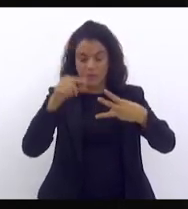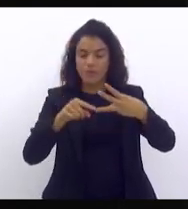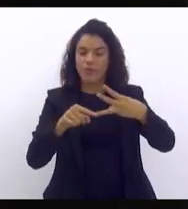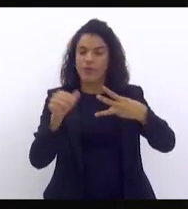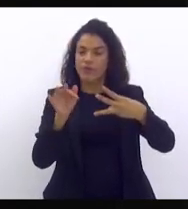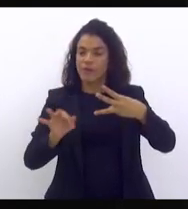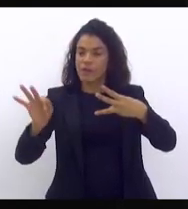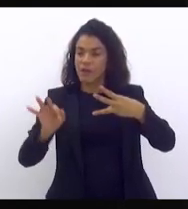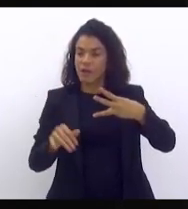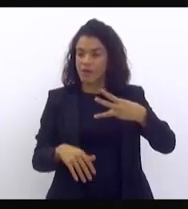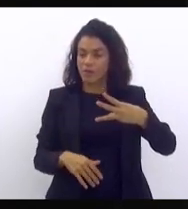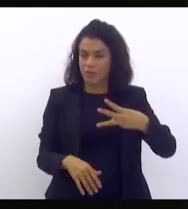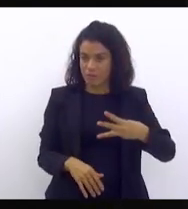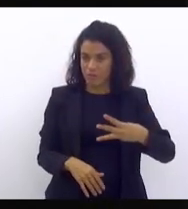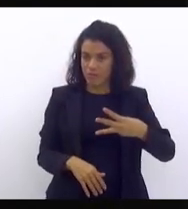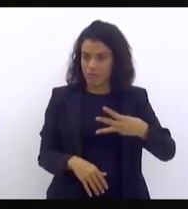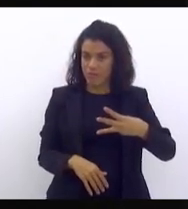federal.